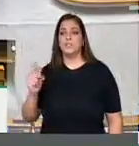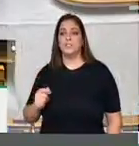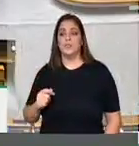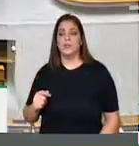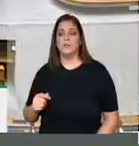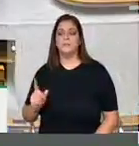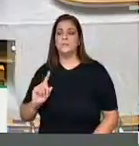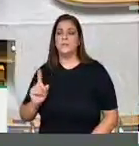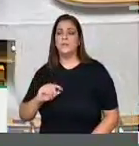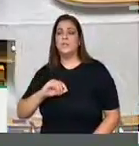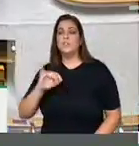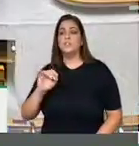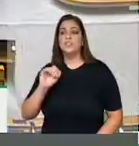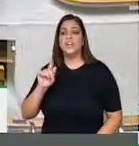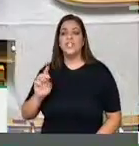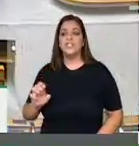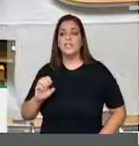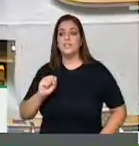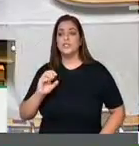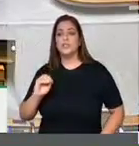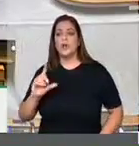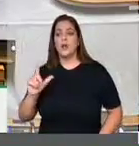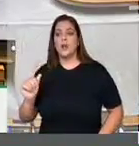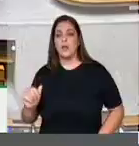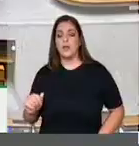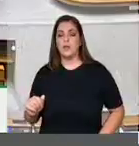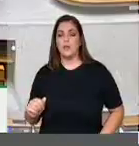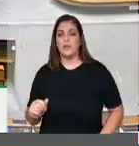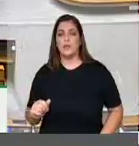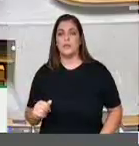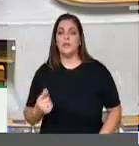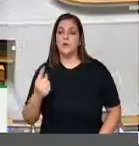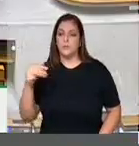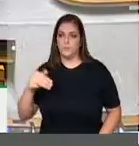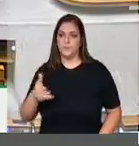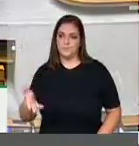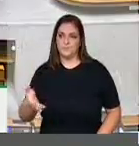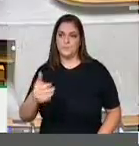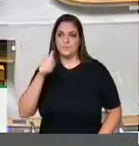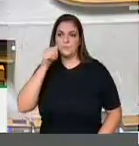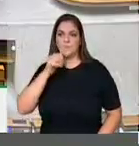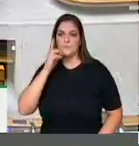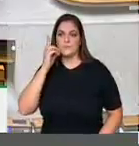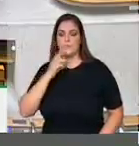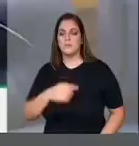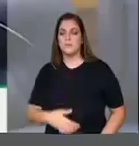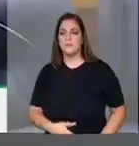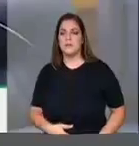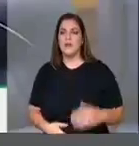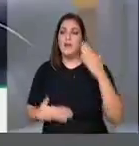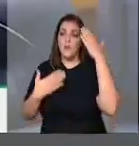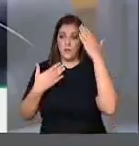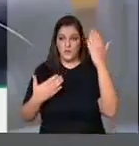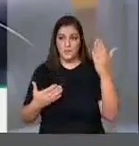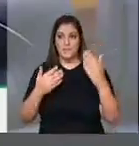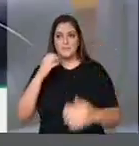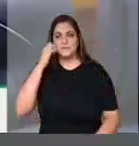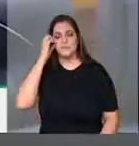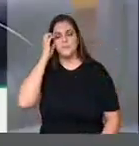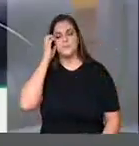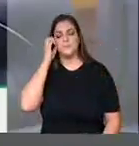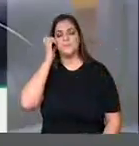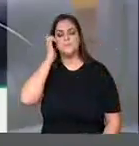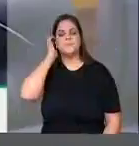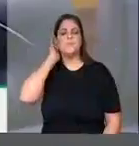Não, Jorge Sola, PT Bahia, 3 minutos. Enquanto sobe a tribuna, deputada. Obrigada. Senhor presidente,